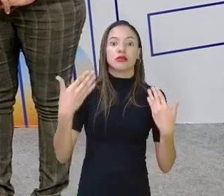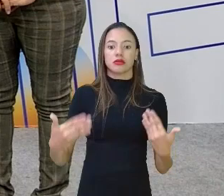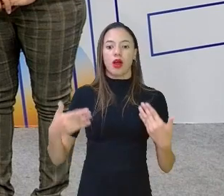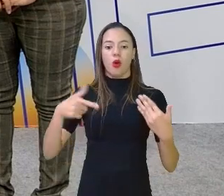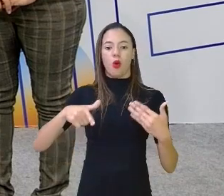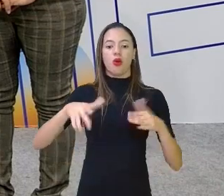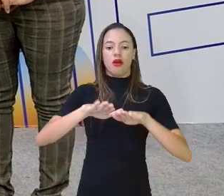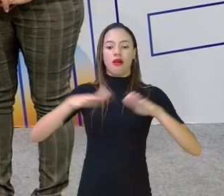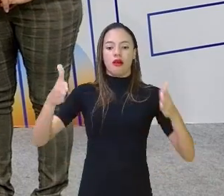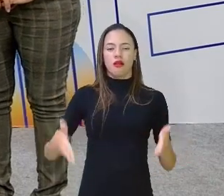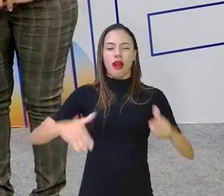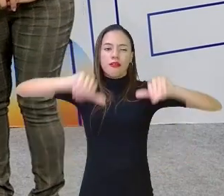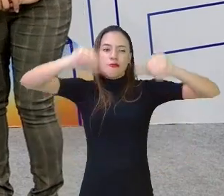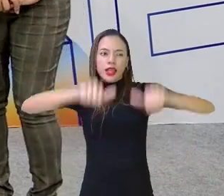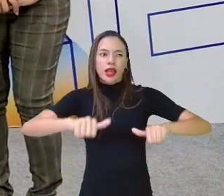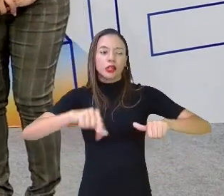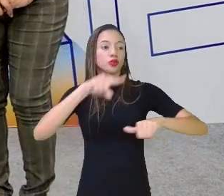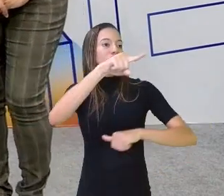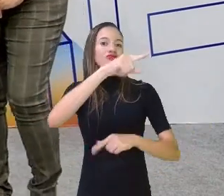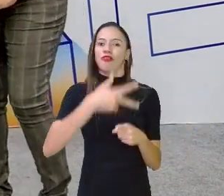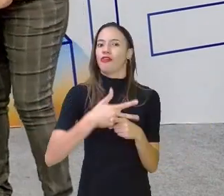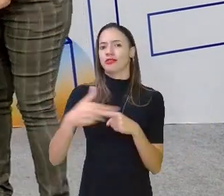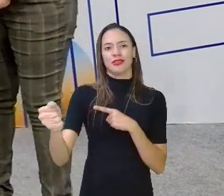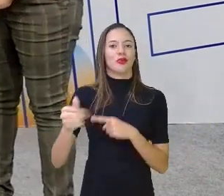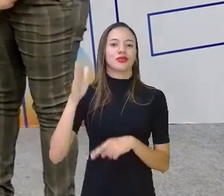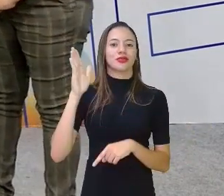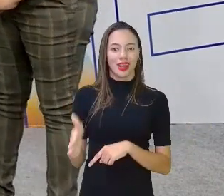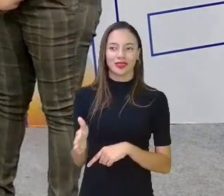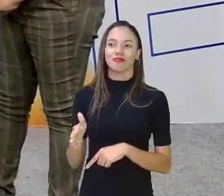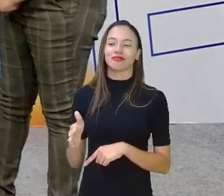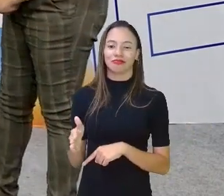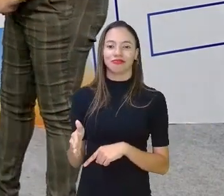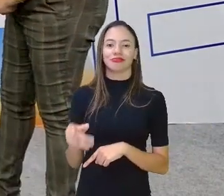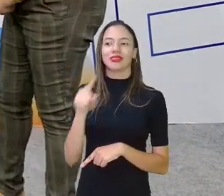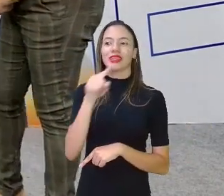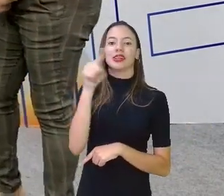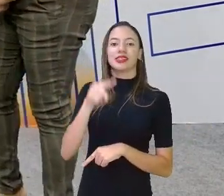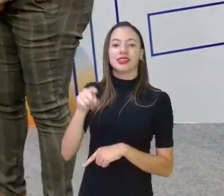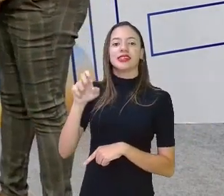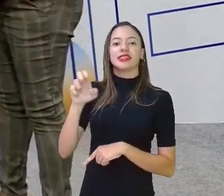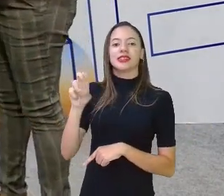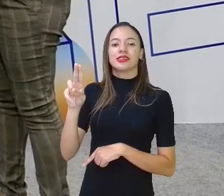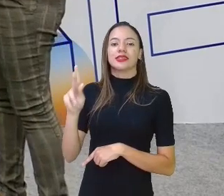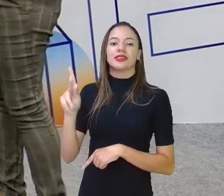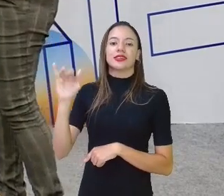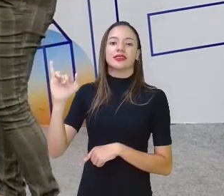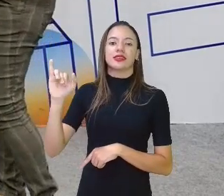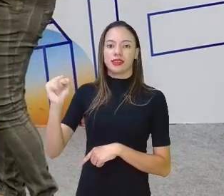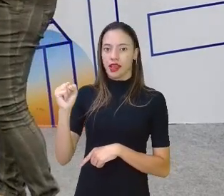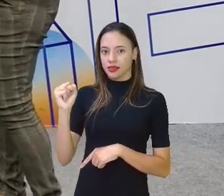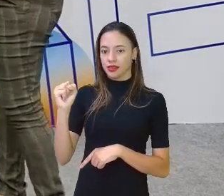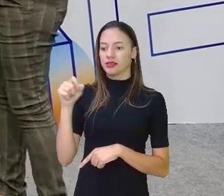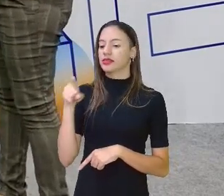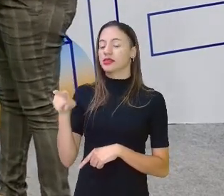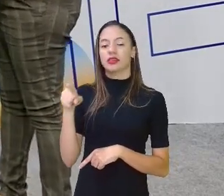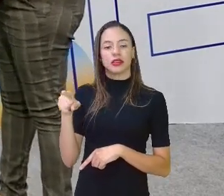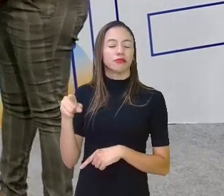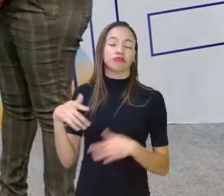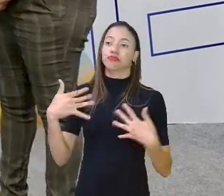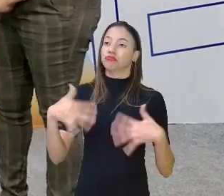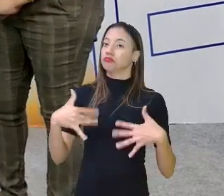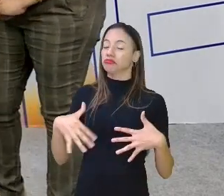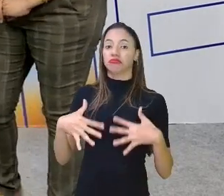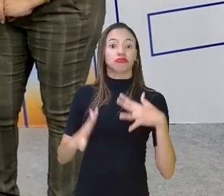Estava ganha a partida, né? Já estava ganho. Dizer que era o máximo, assim, né? dizer que ele era o